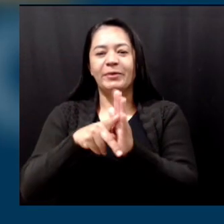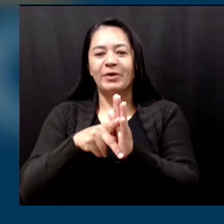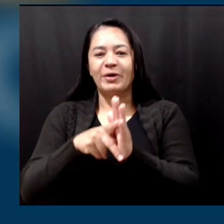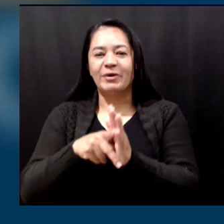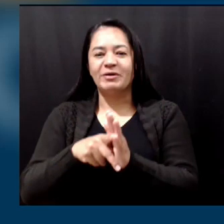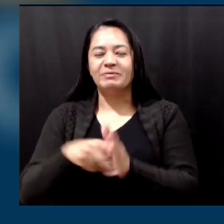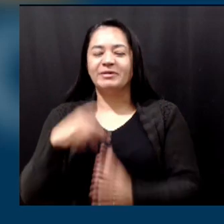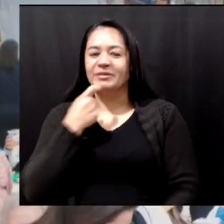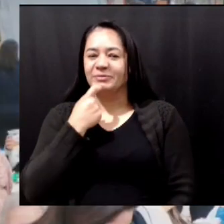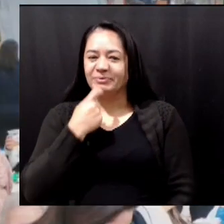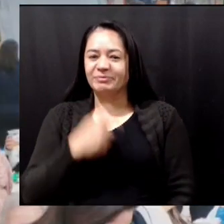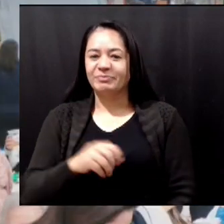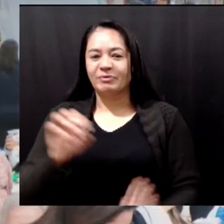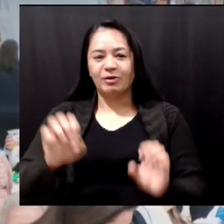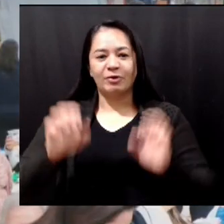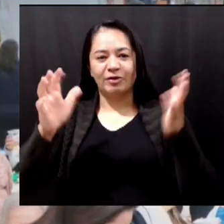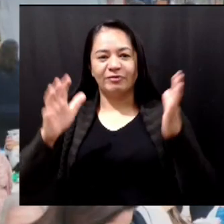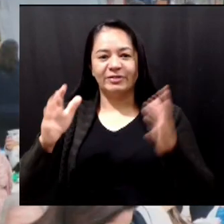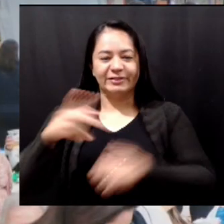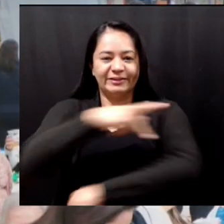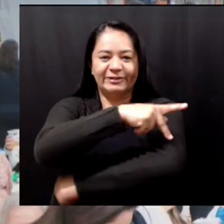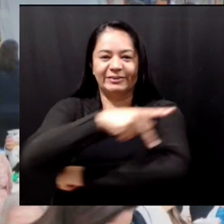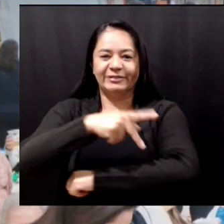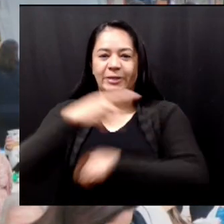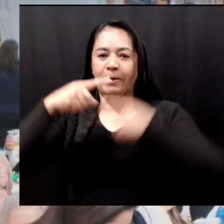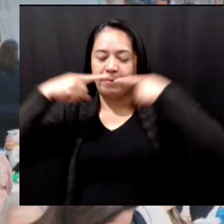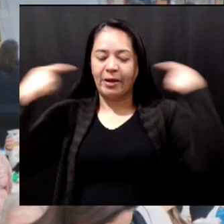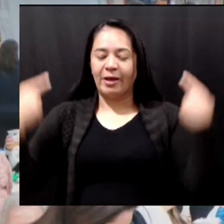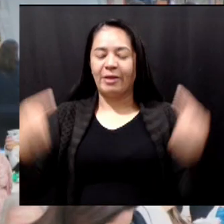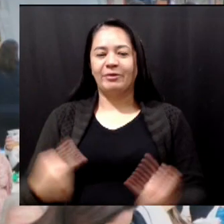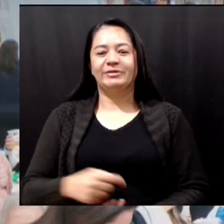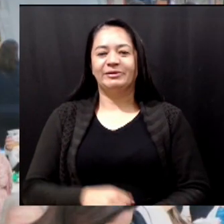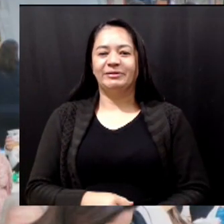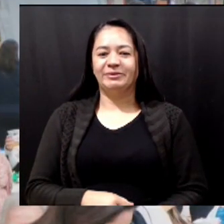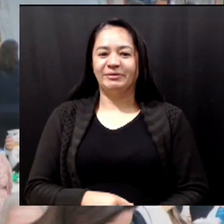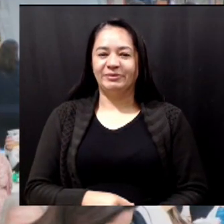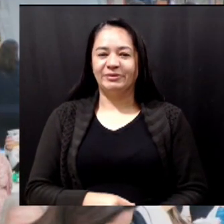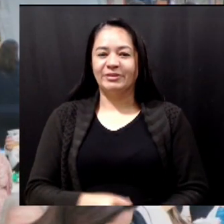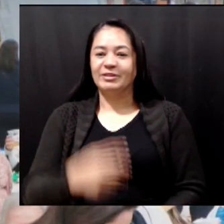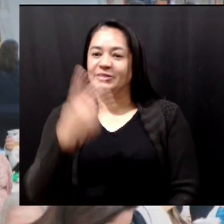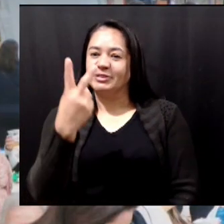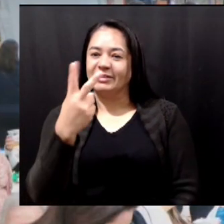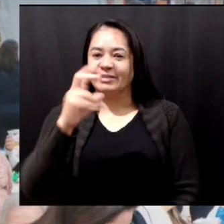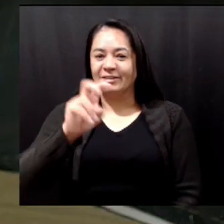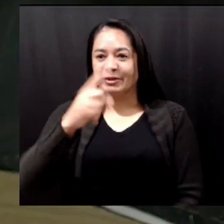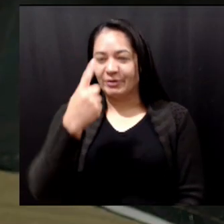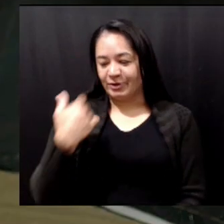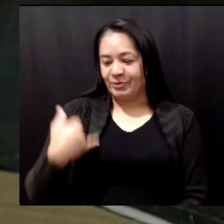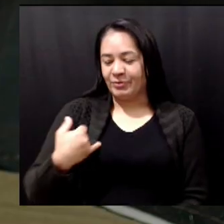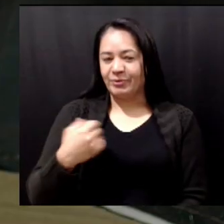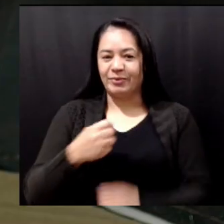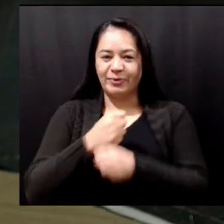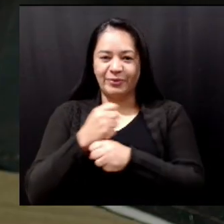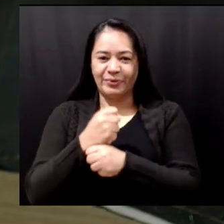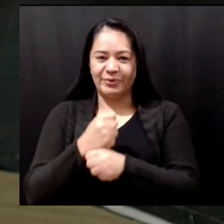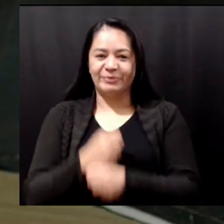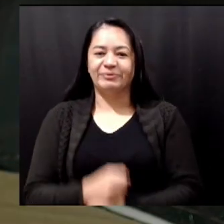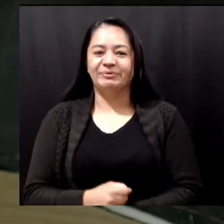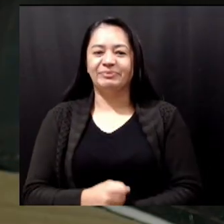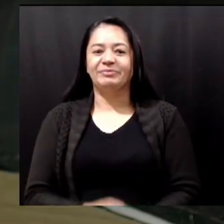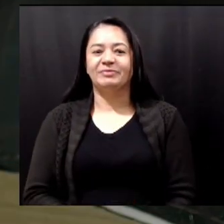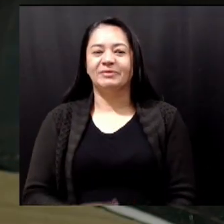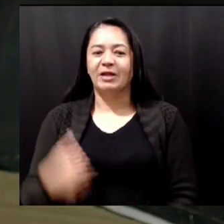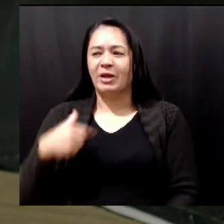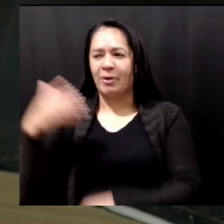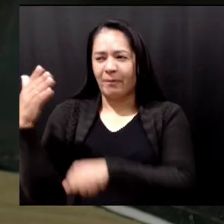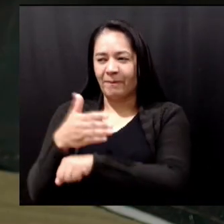evento foi na Praça Carlos Gomes e celebrou aí os 251 anos da metrópole. Eu estive por lá,